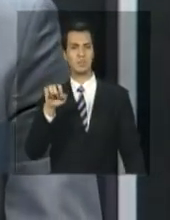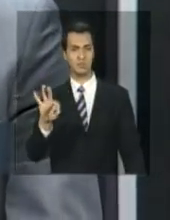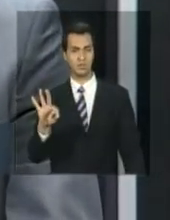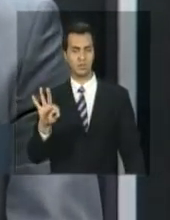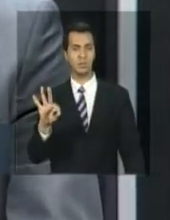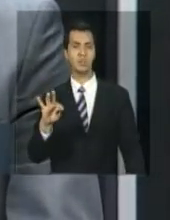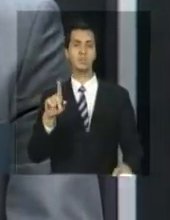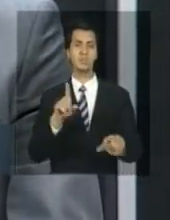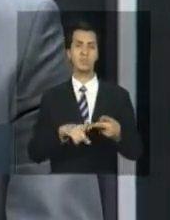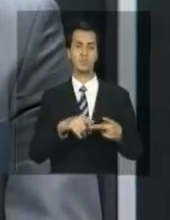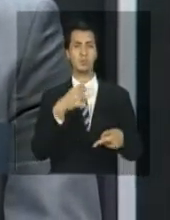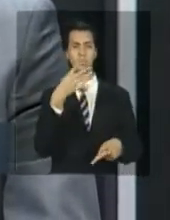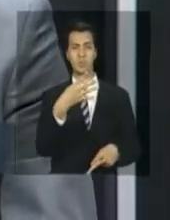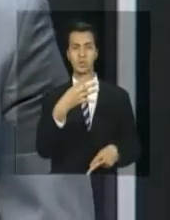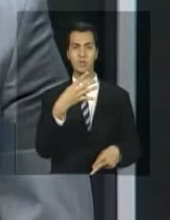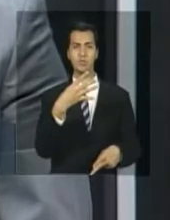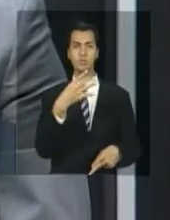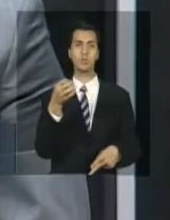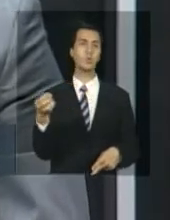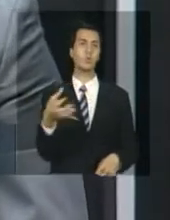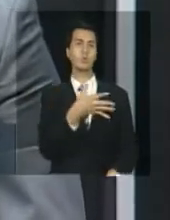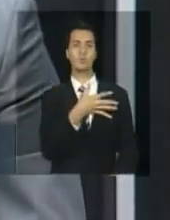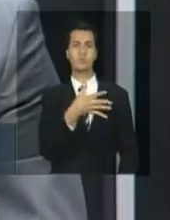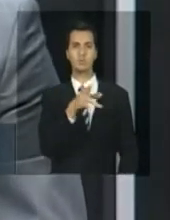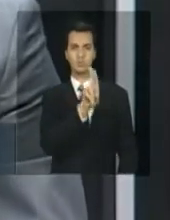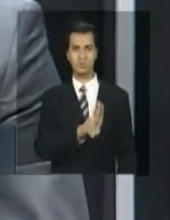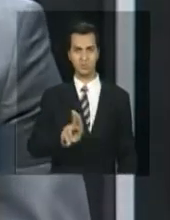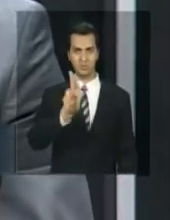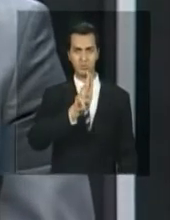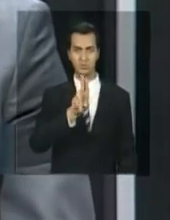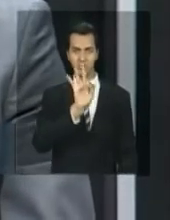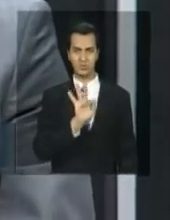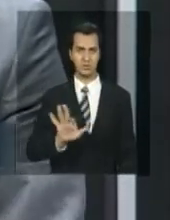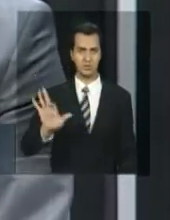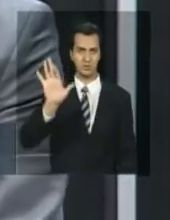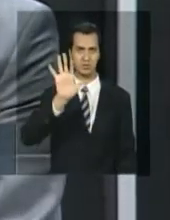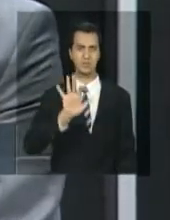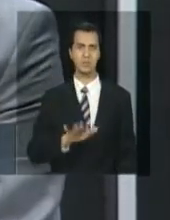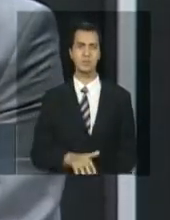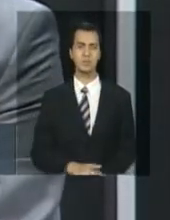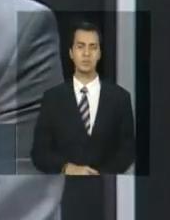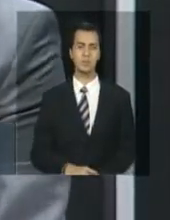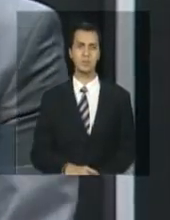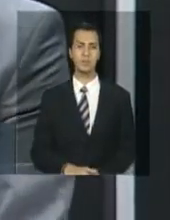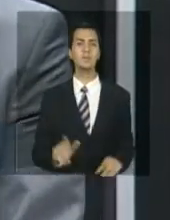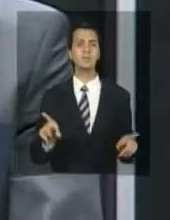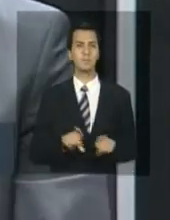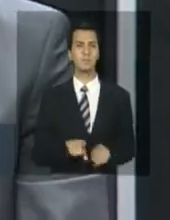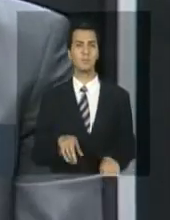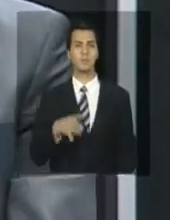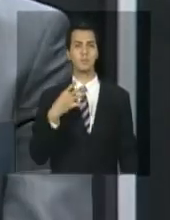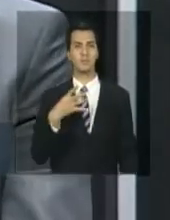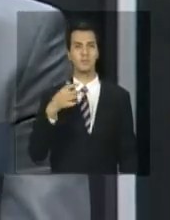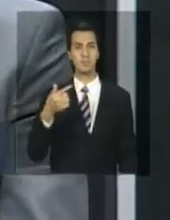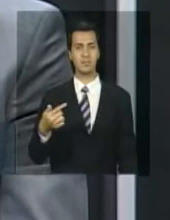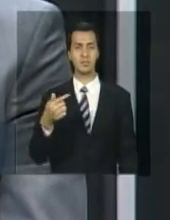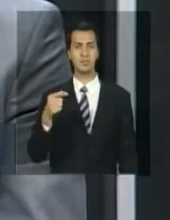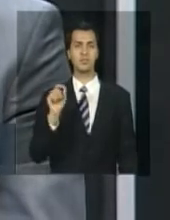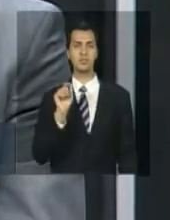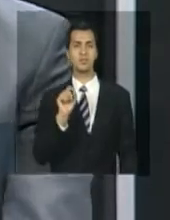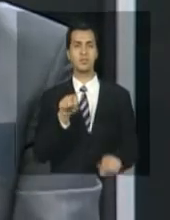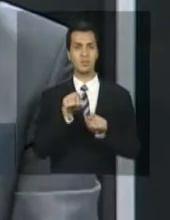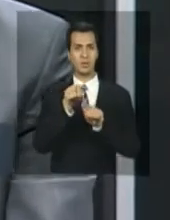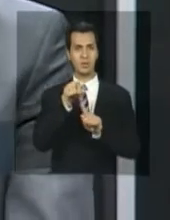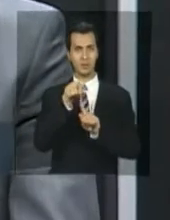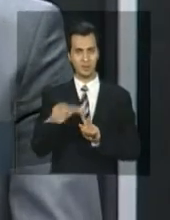tecnológica e 4 novas universidades federais, além de 47 campi universitários